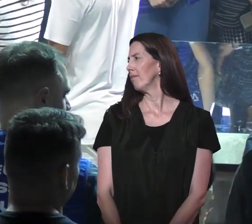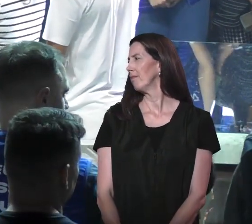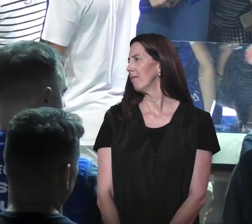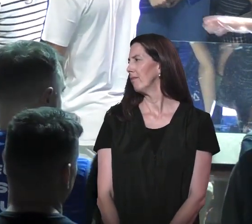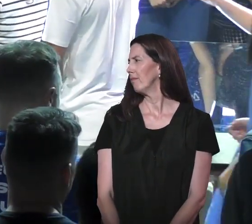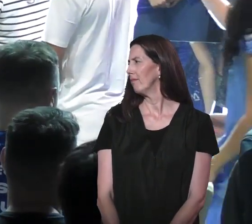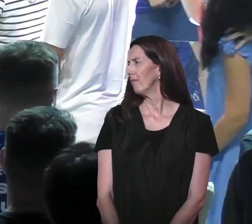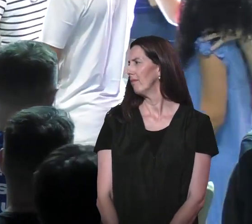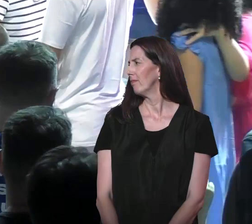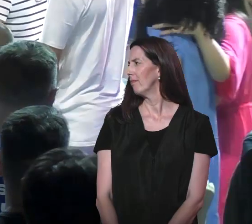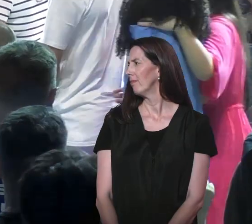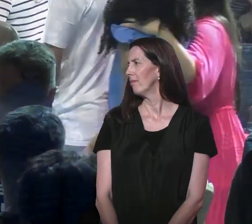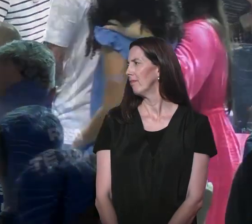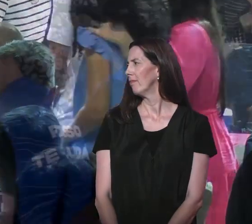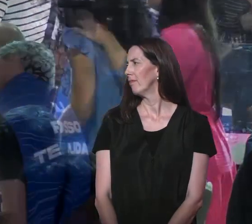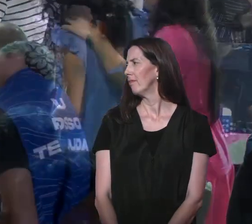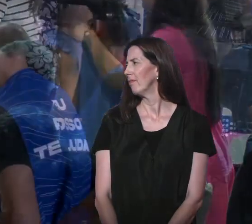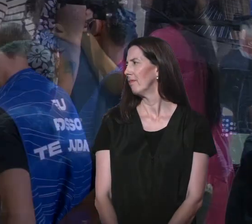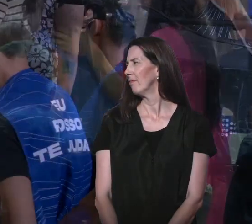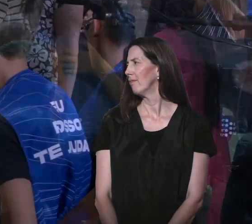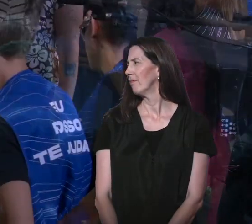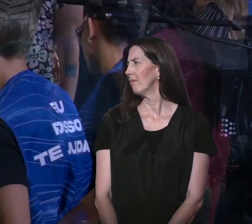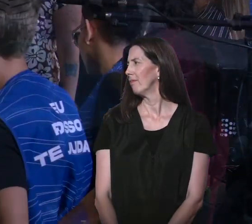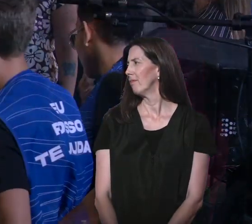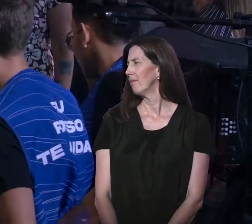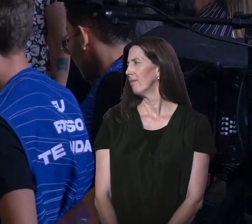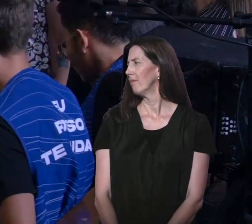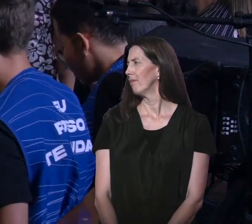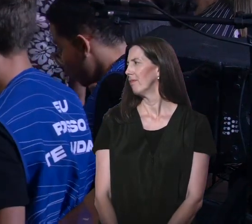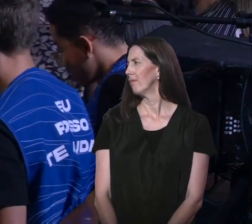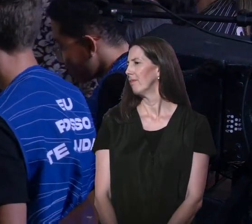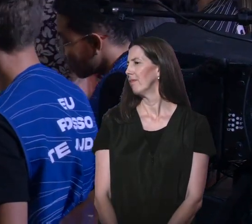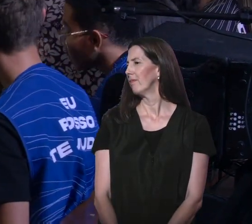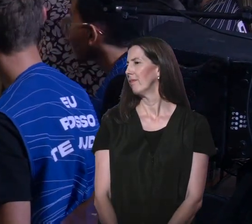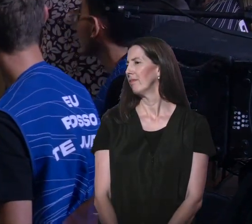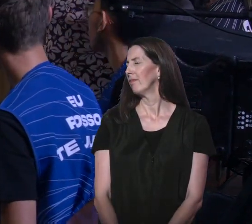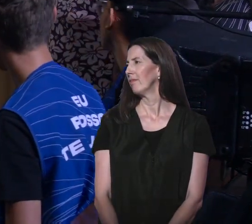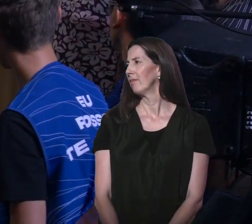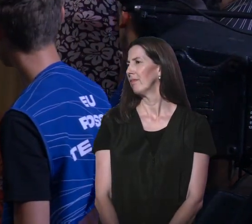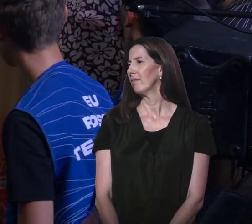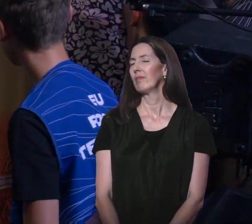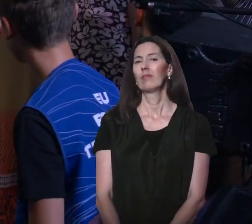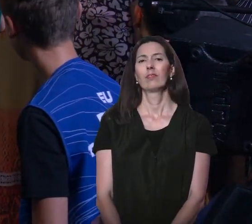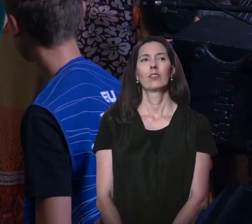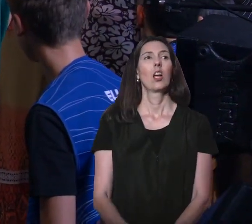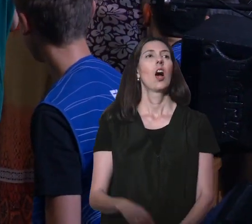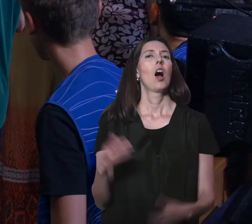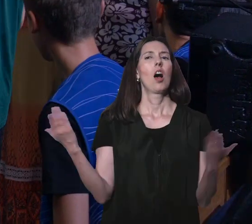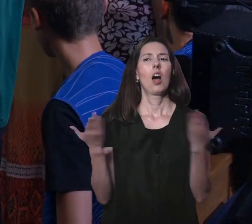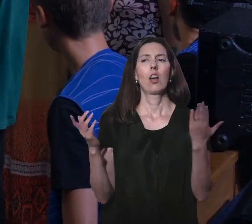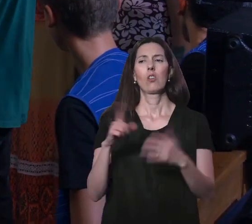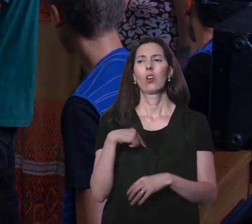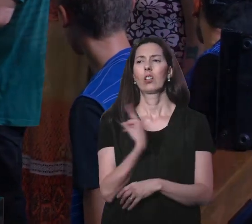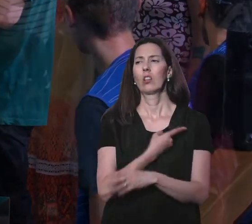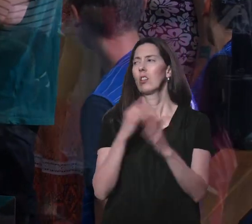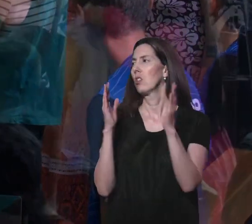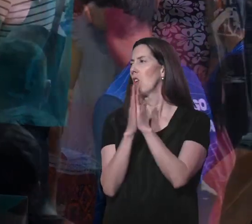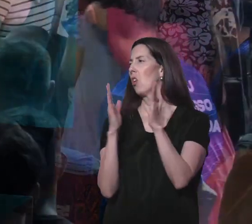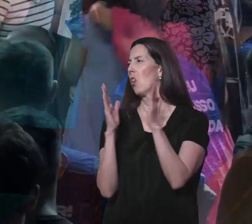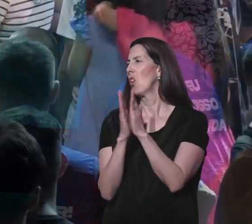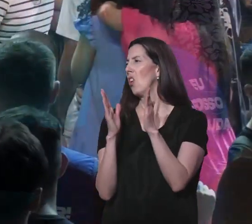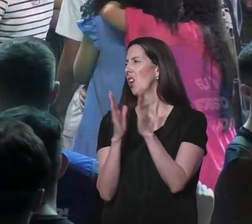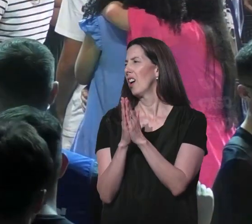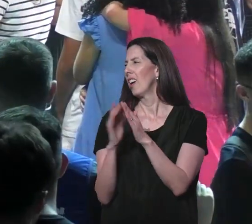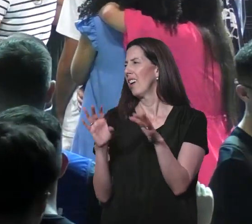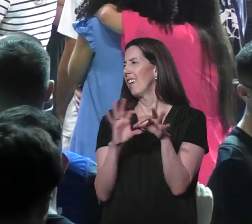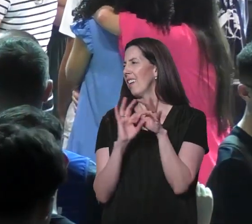Você que quer entregar a sua vida para Jesus e já está aqui na frente, nós vamos fazer o seguinte, nós vamos orar junto.